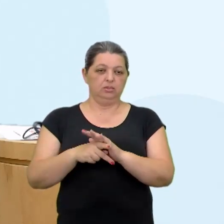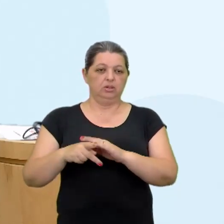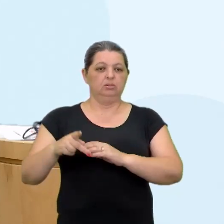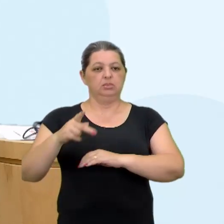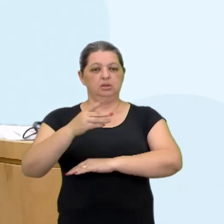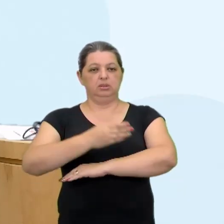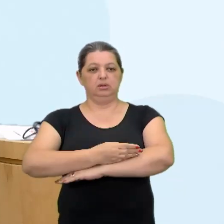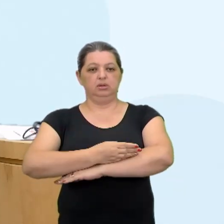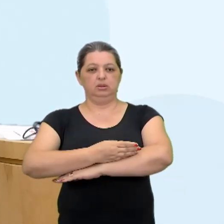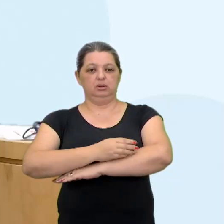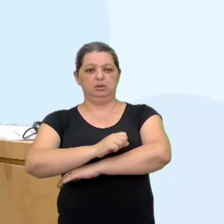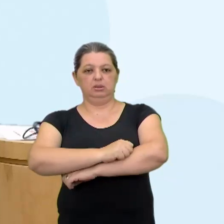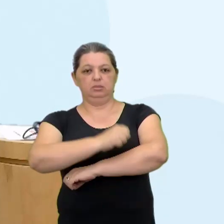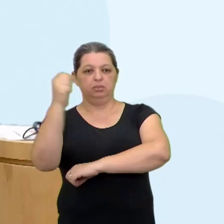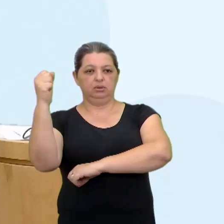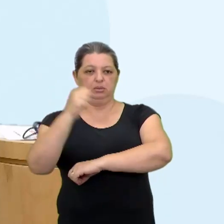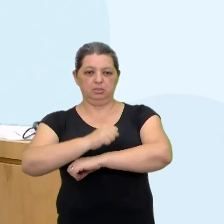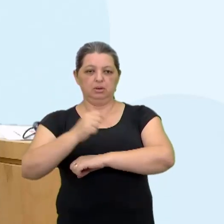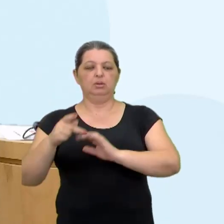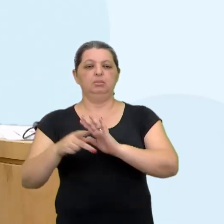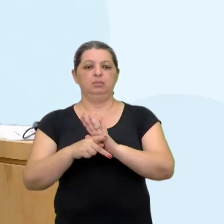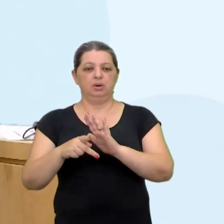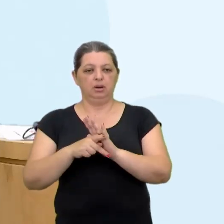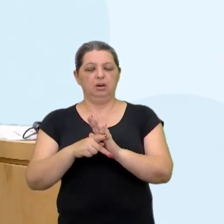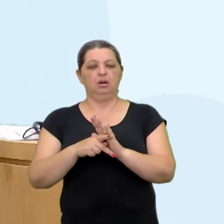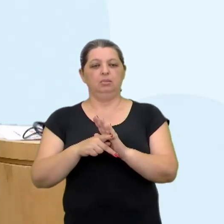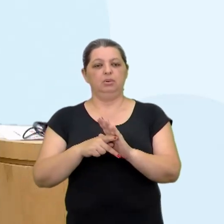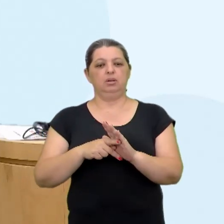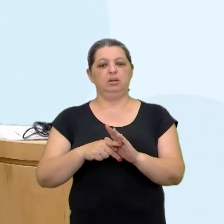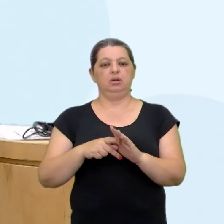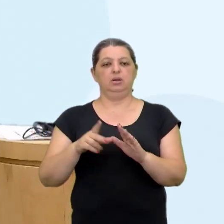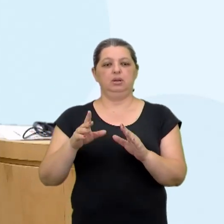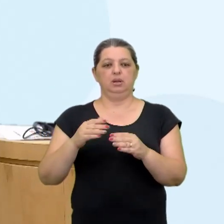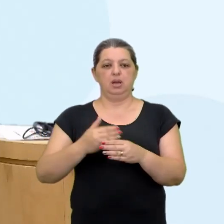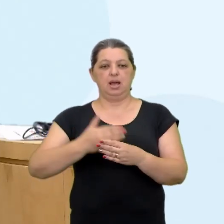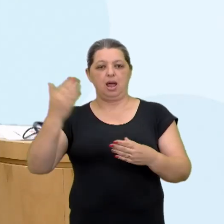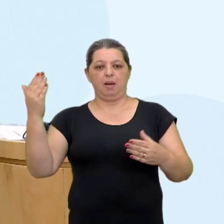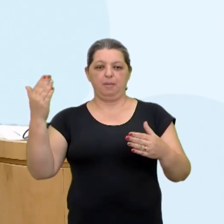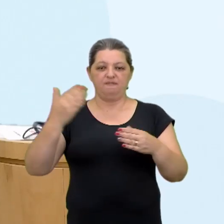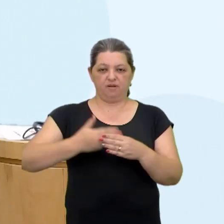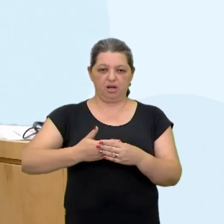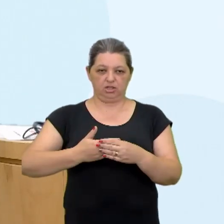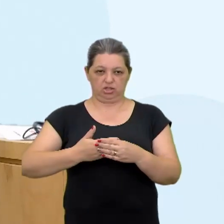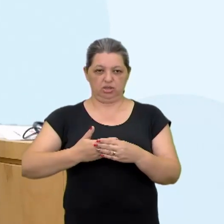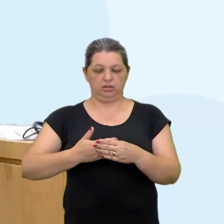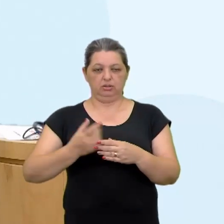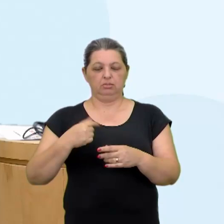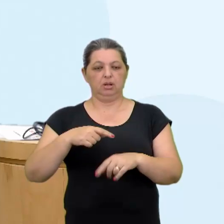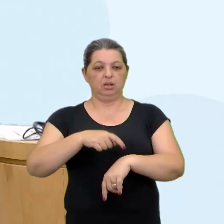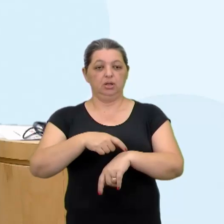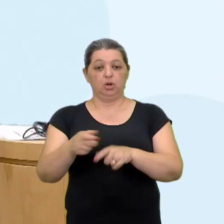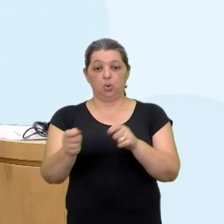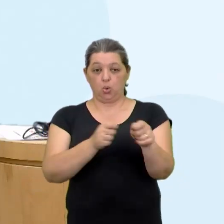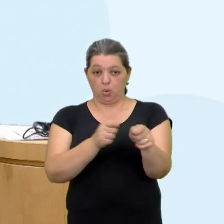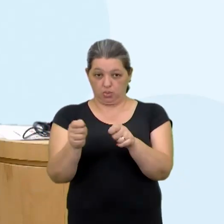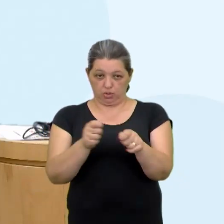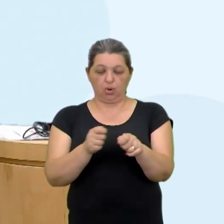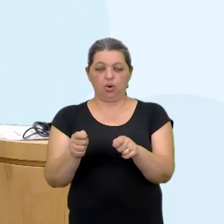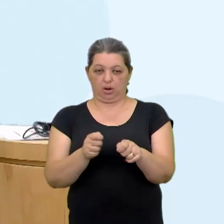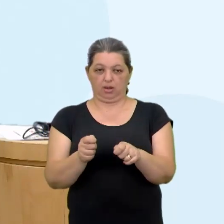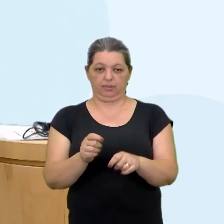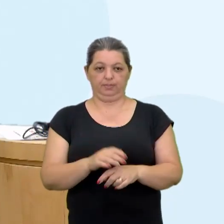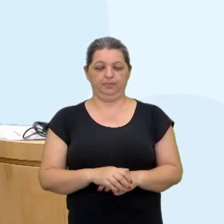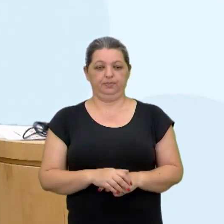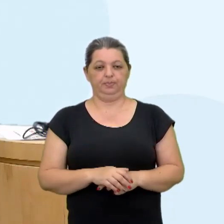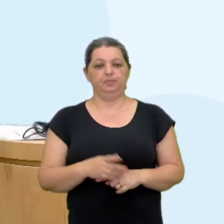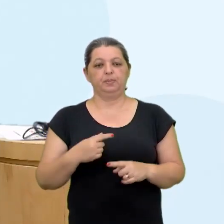abre e fecha a cada meia hora. Então, esse relógio justamente faz o controle desse tempo, né? Ele justamente, quando